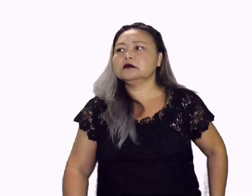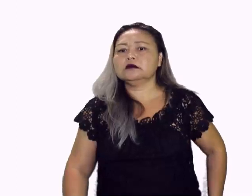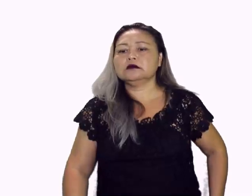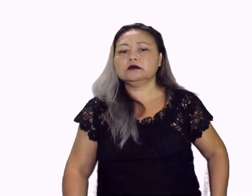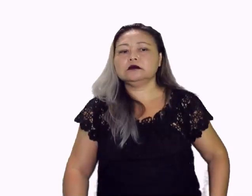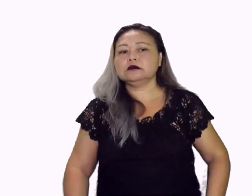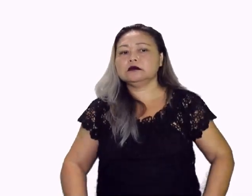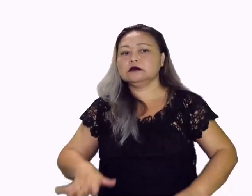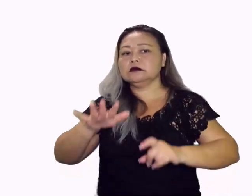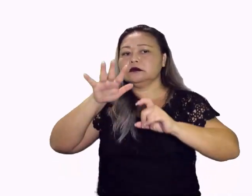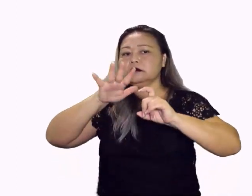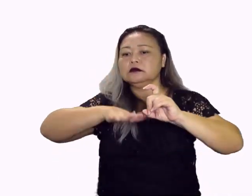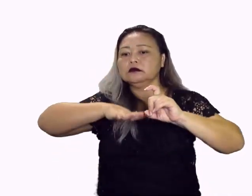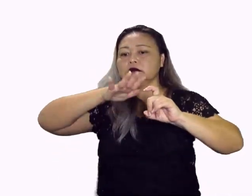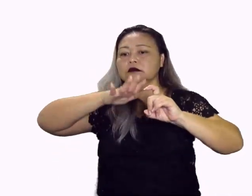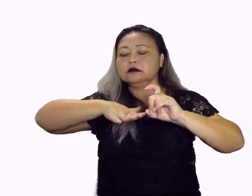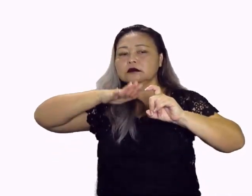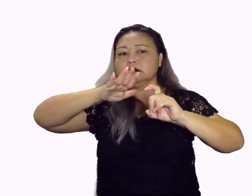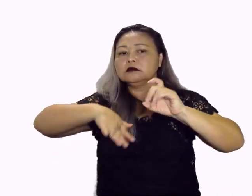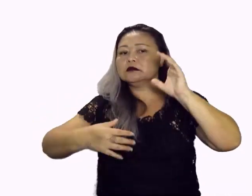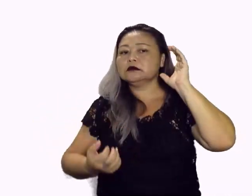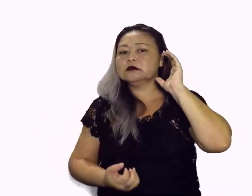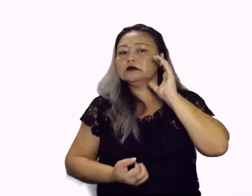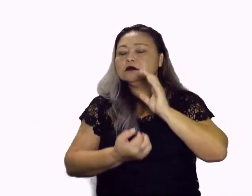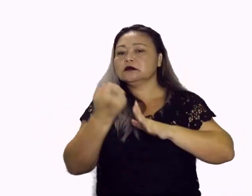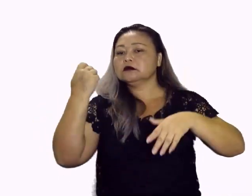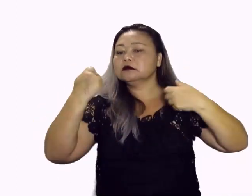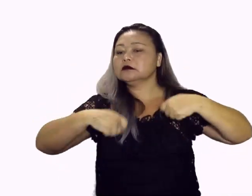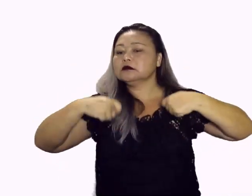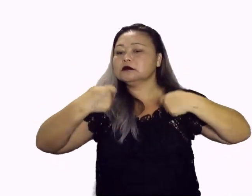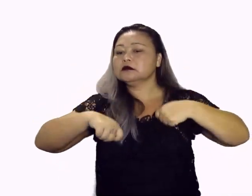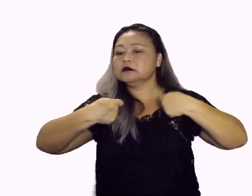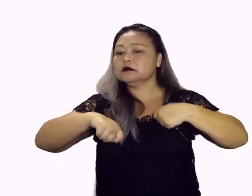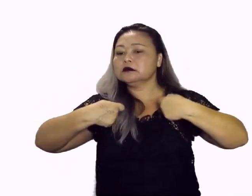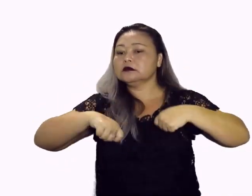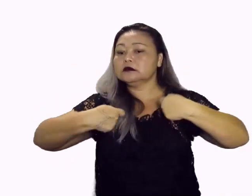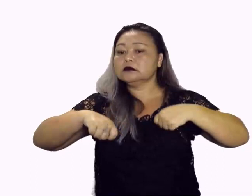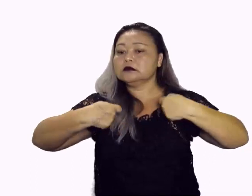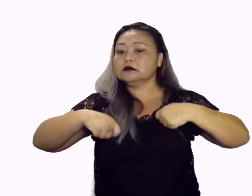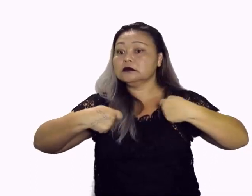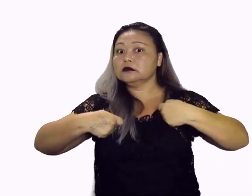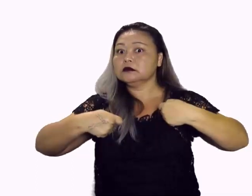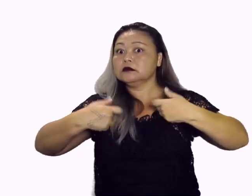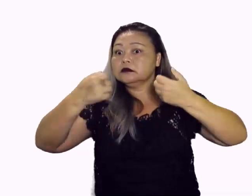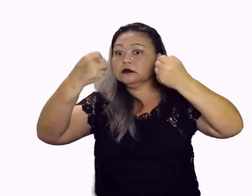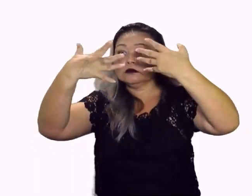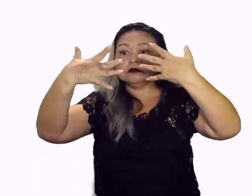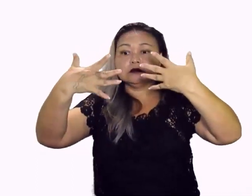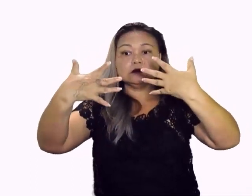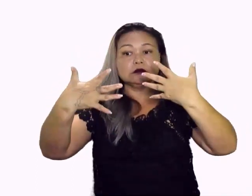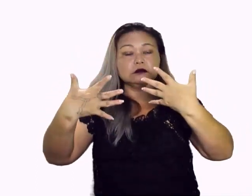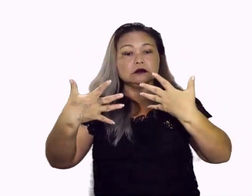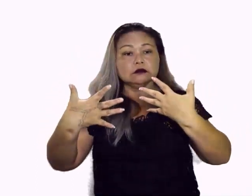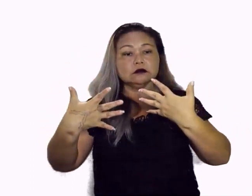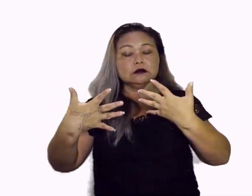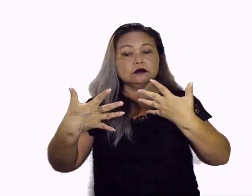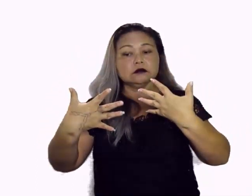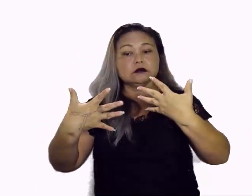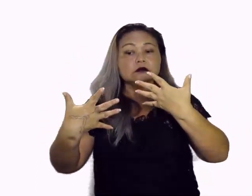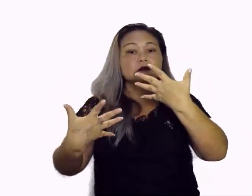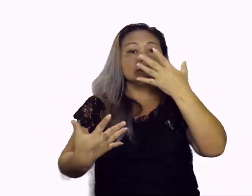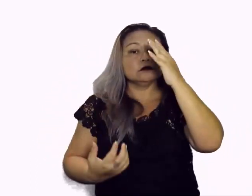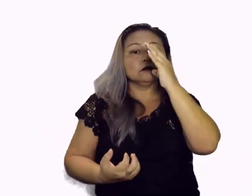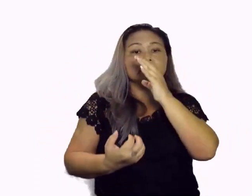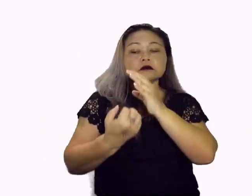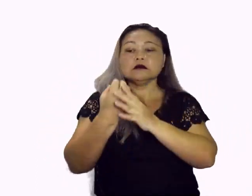O mito surge a partir da necessidade, ó, é necessário, tá? De explicação sobre a origem e